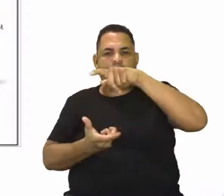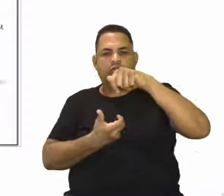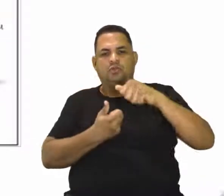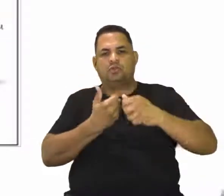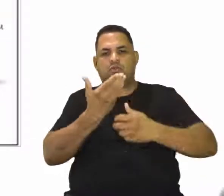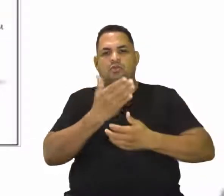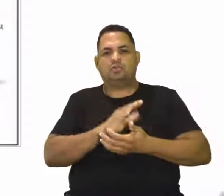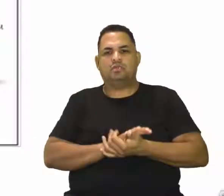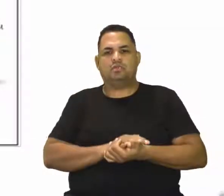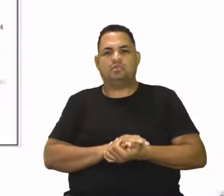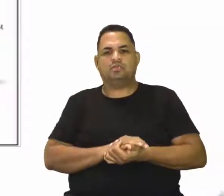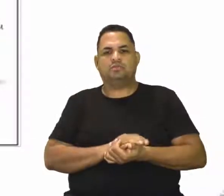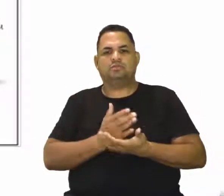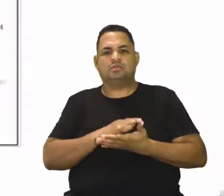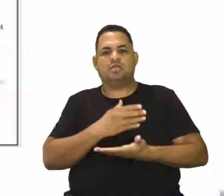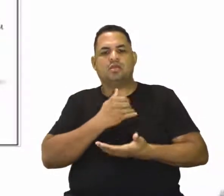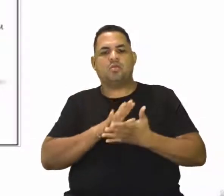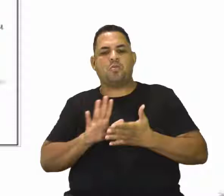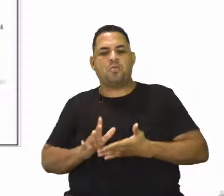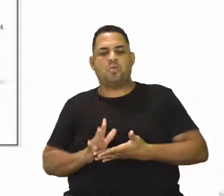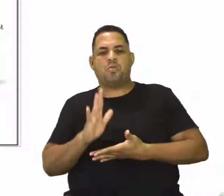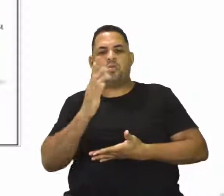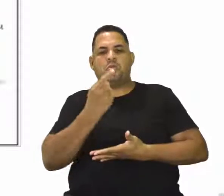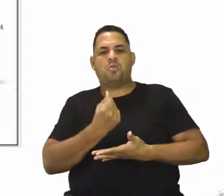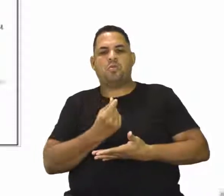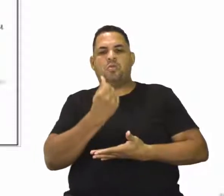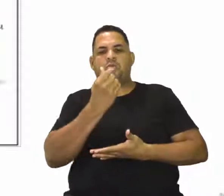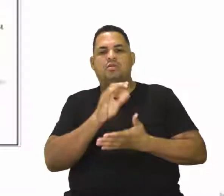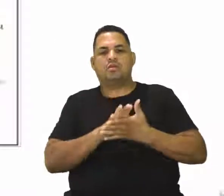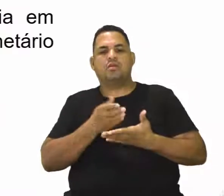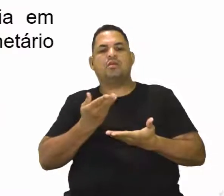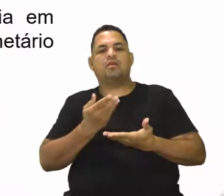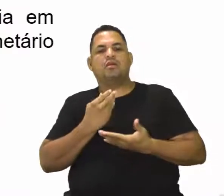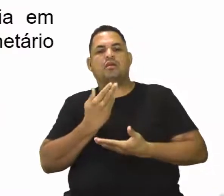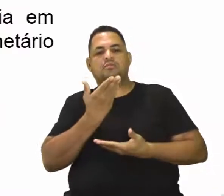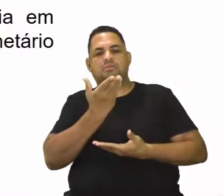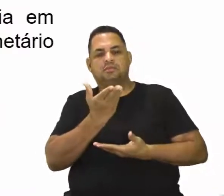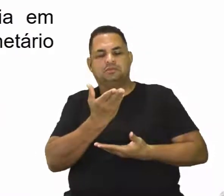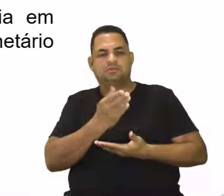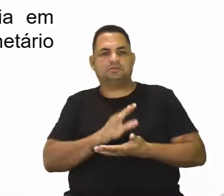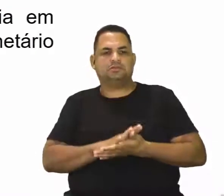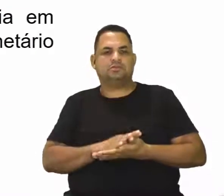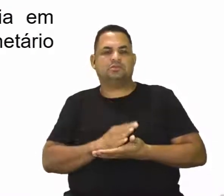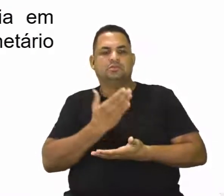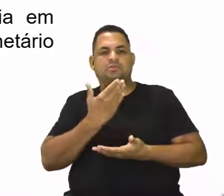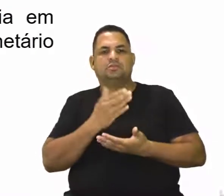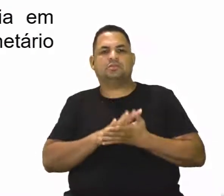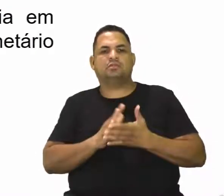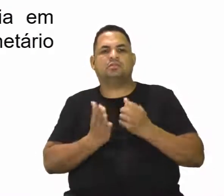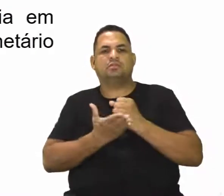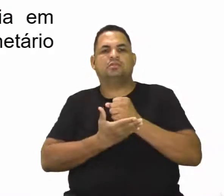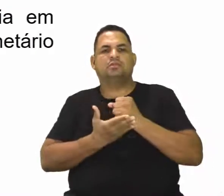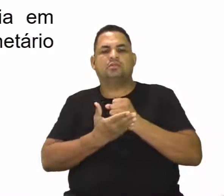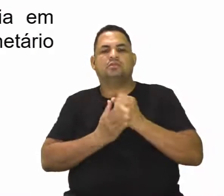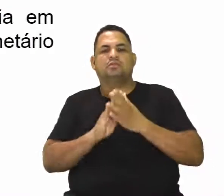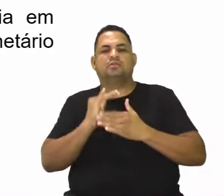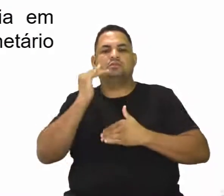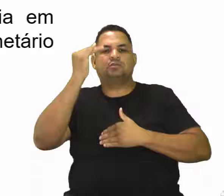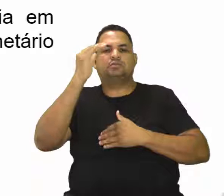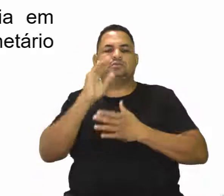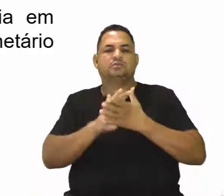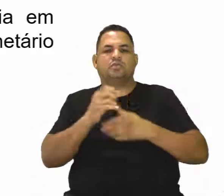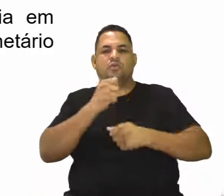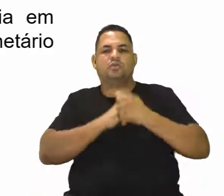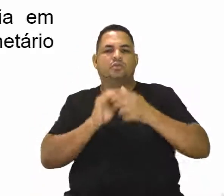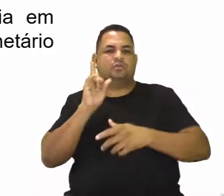um cara da elite sendo alimentado por uma pessoa pobre, né? Miserável. Com base na supremacia econômica dos Estados